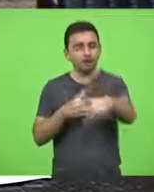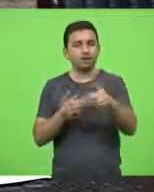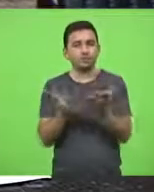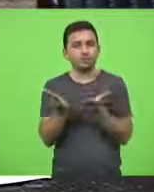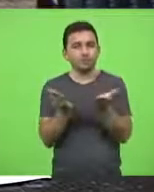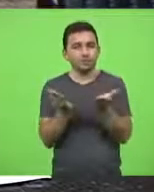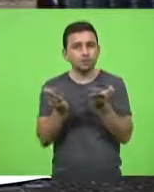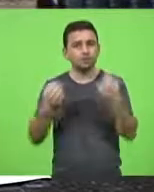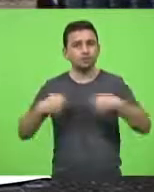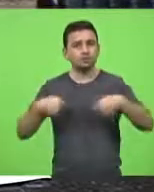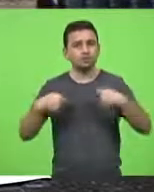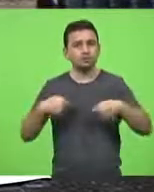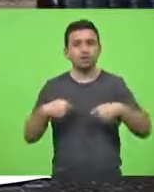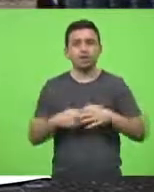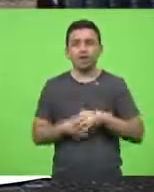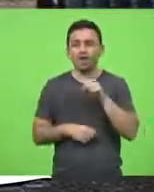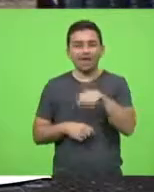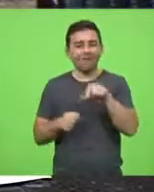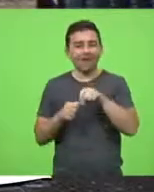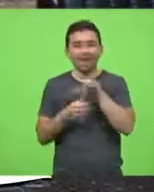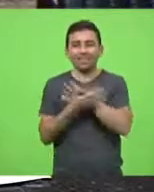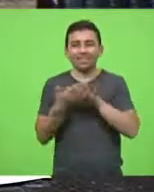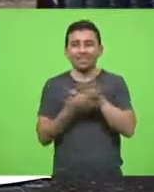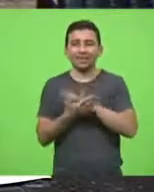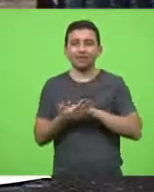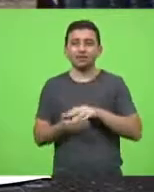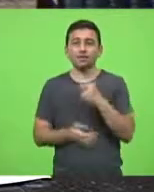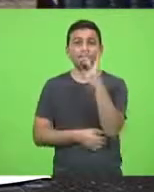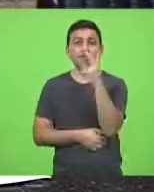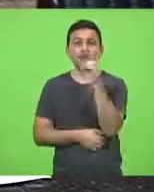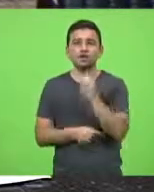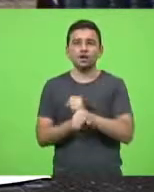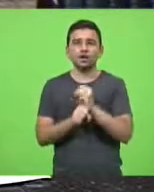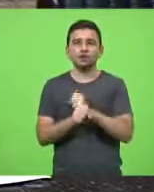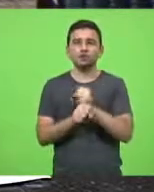licitação não é feita. Há quase 20 anos,